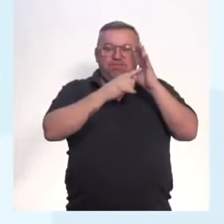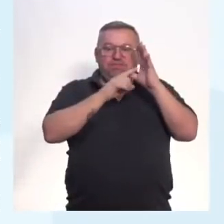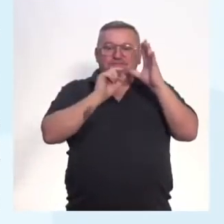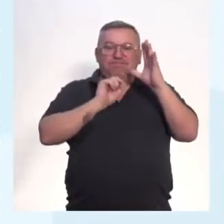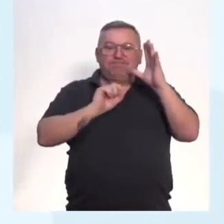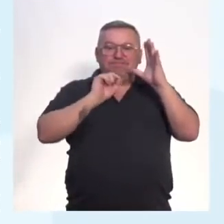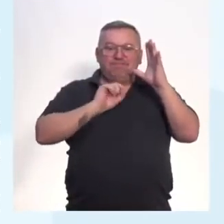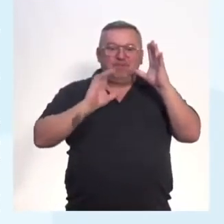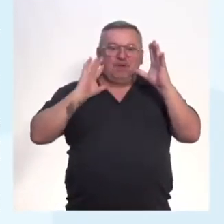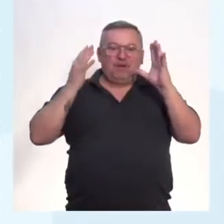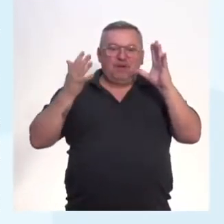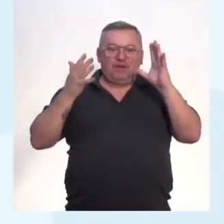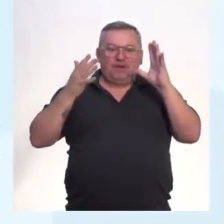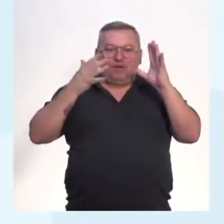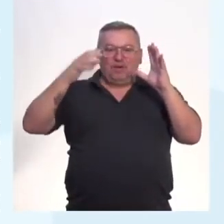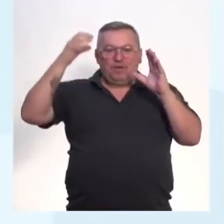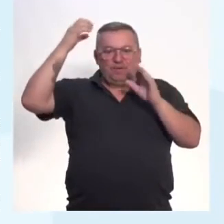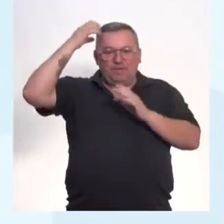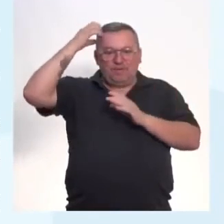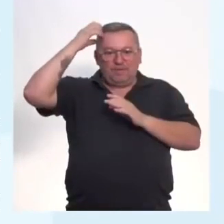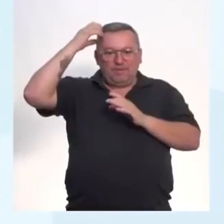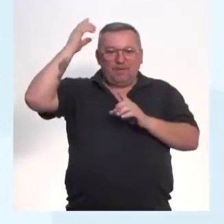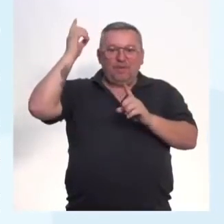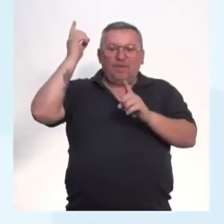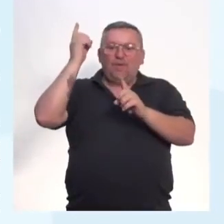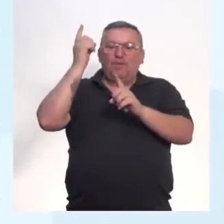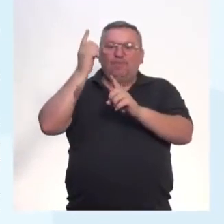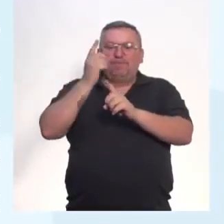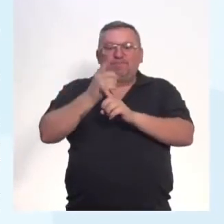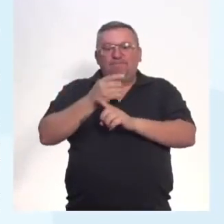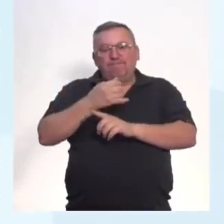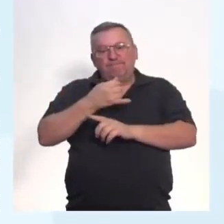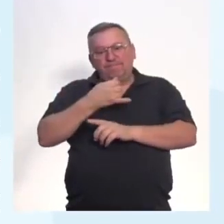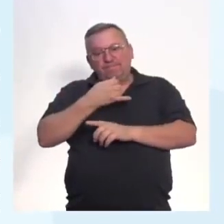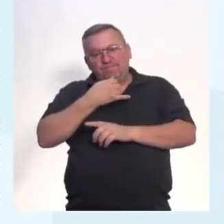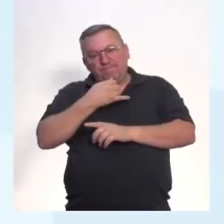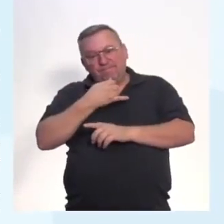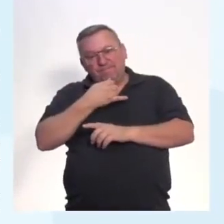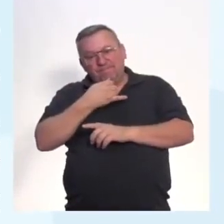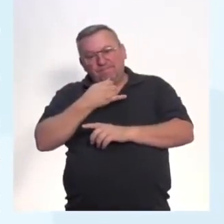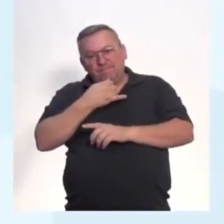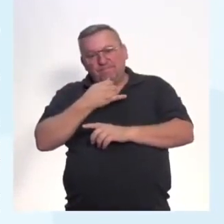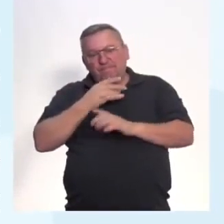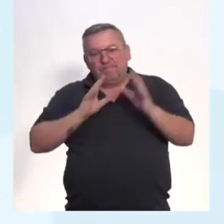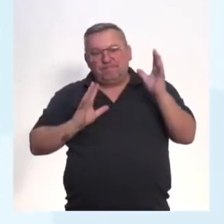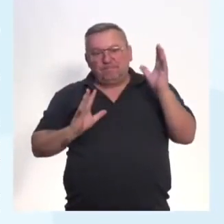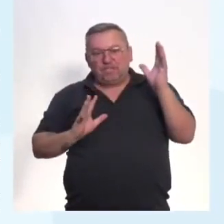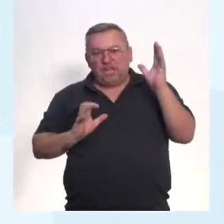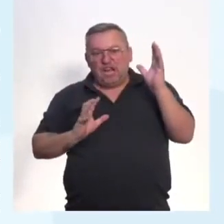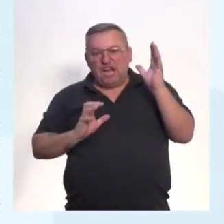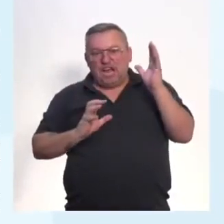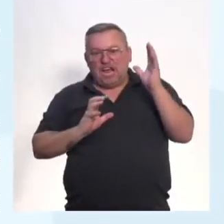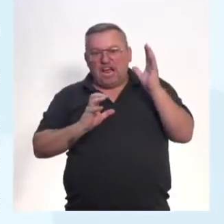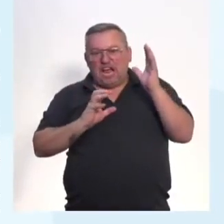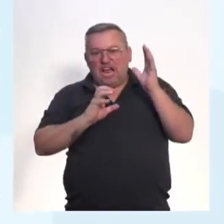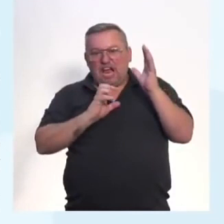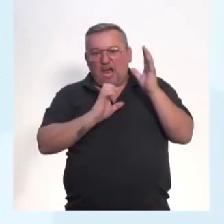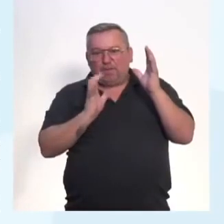Ali, o vencedor do rei dos animais encontrou seu triste fim, comido por uma